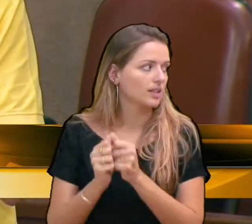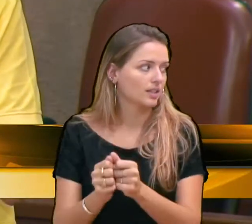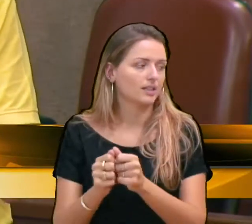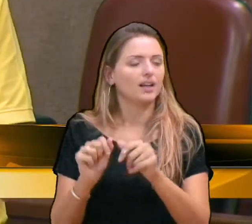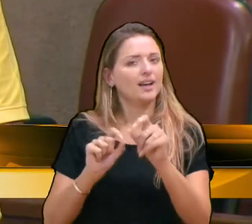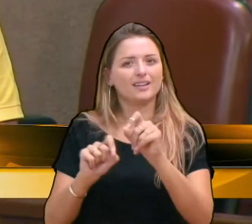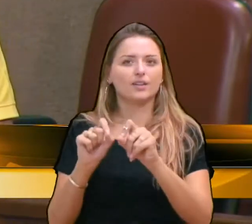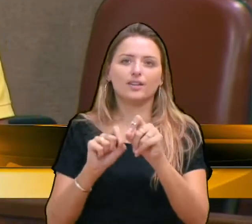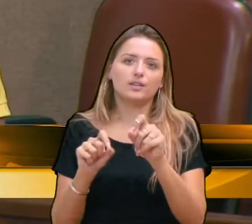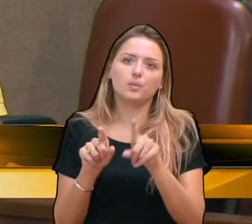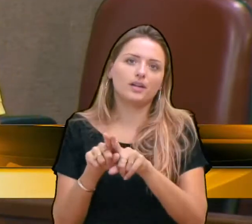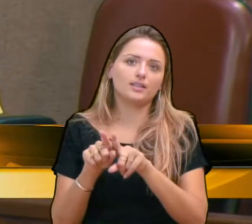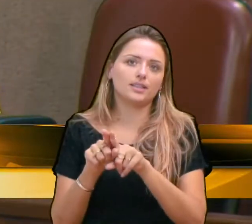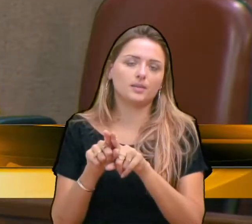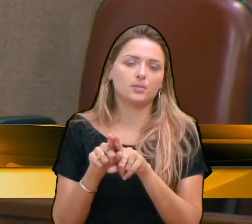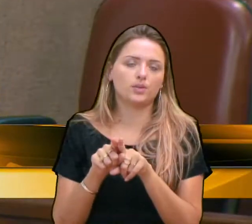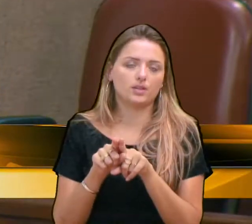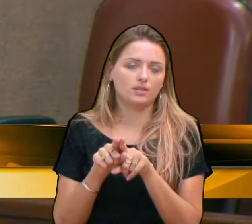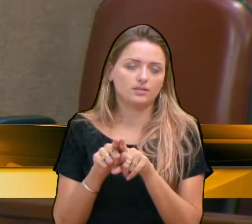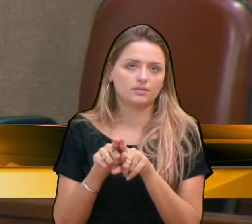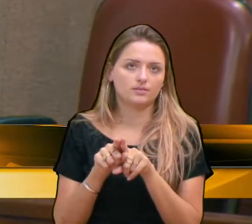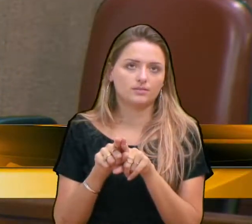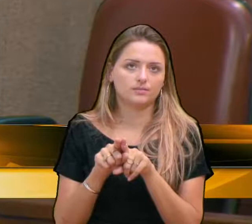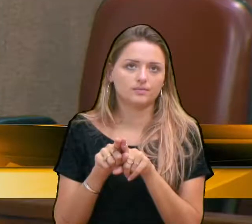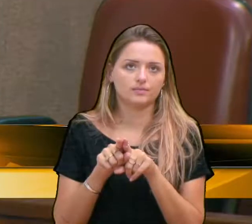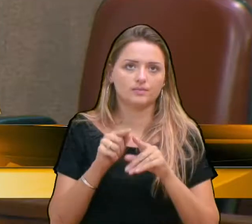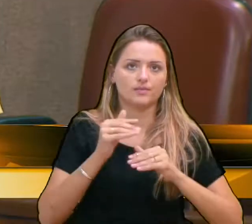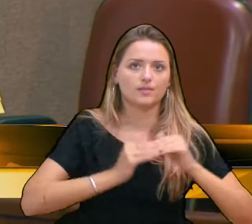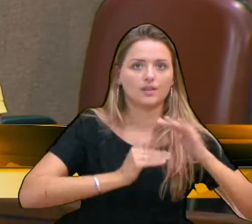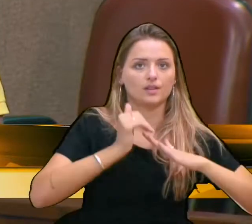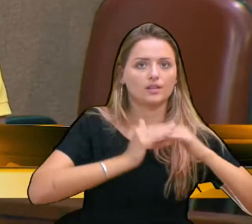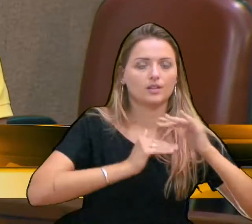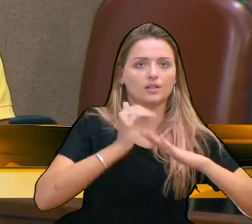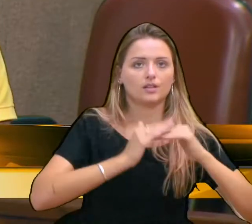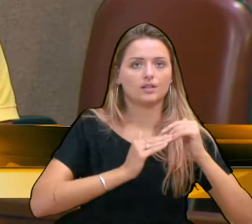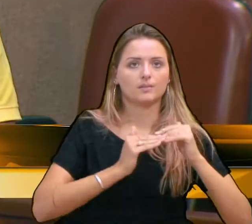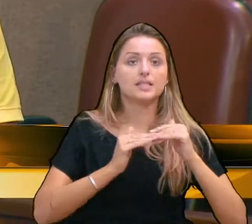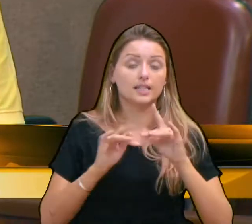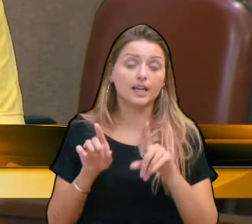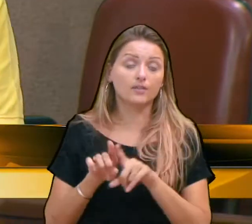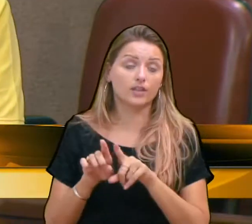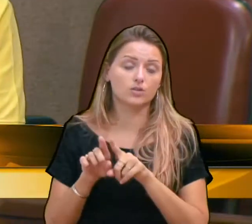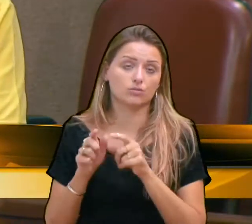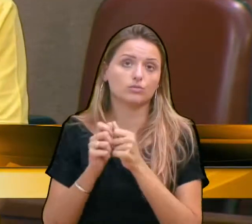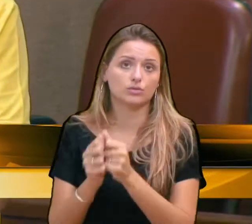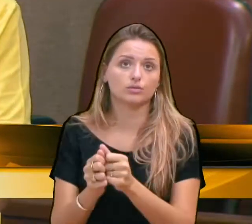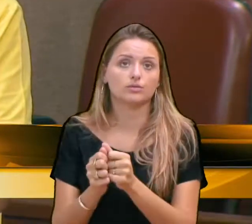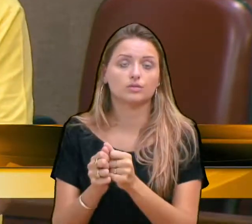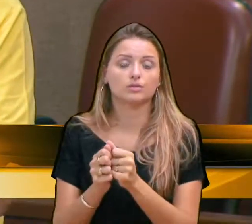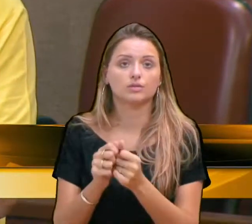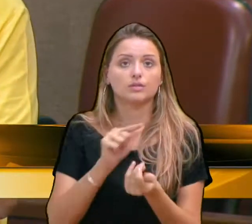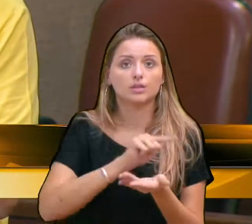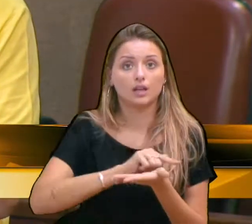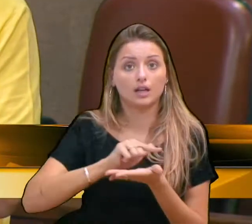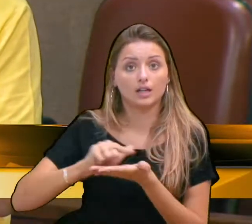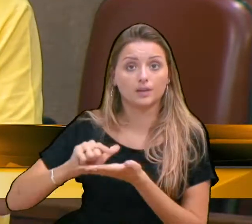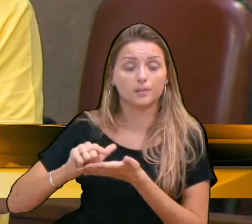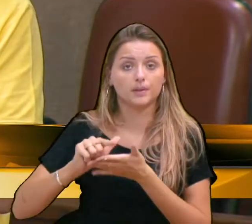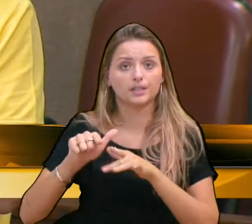perceber claramente a calha totalmente obstruída. Se não for feita a limpeza, esse asfalto vai durar muito